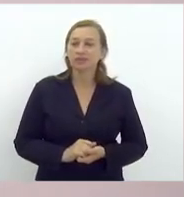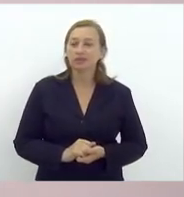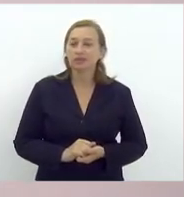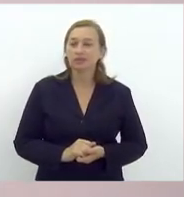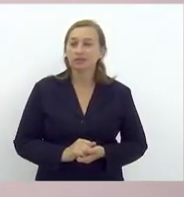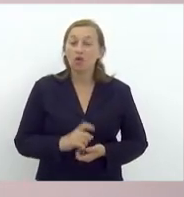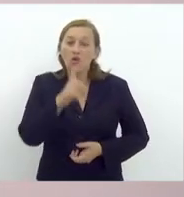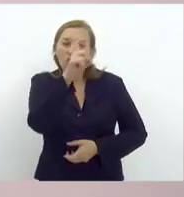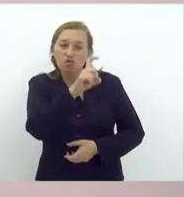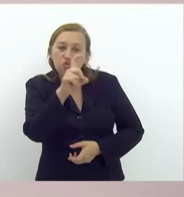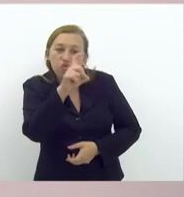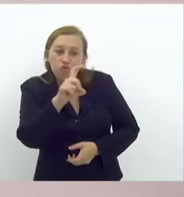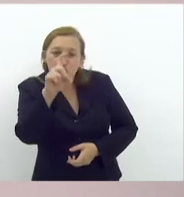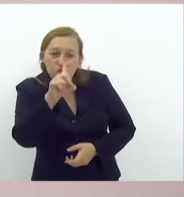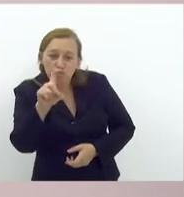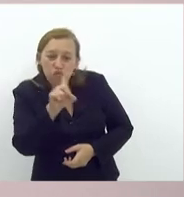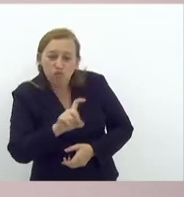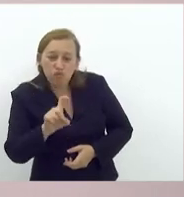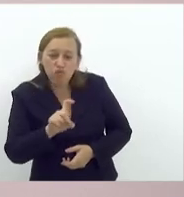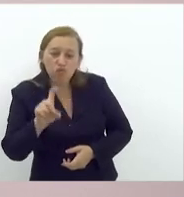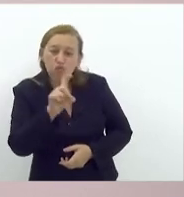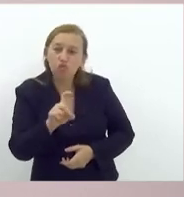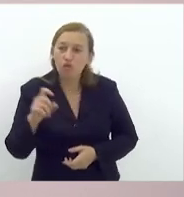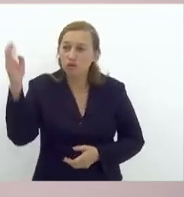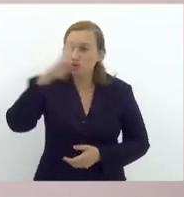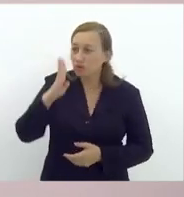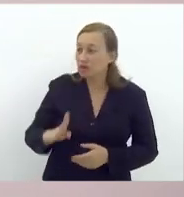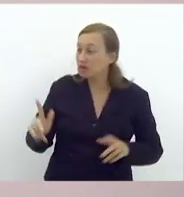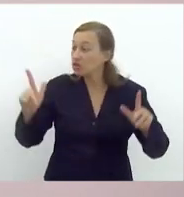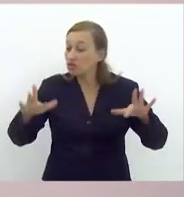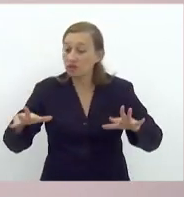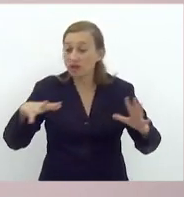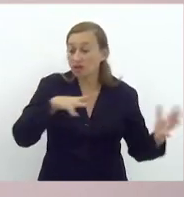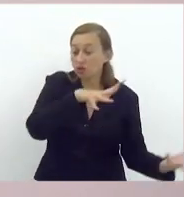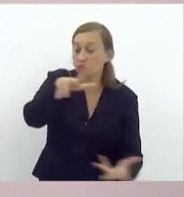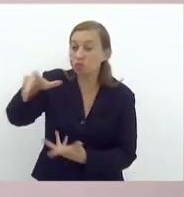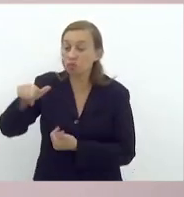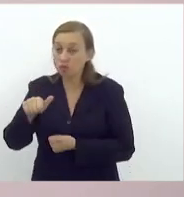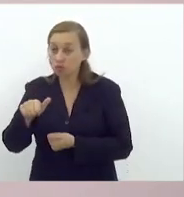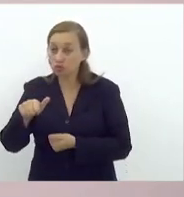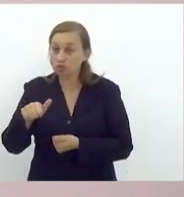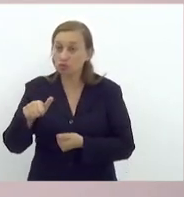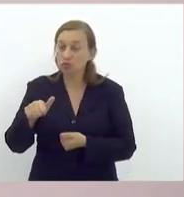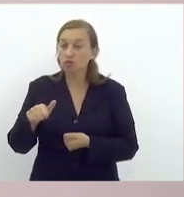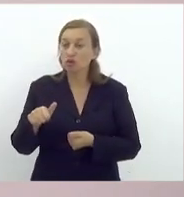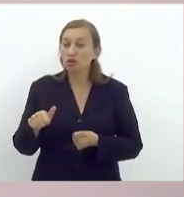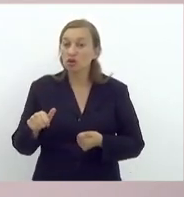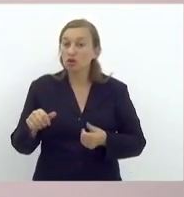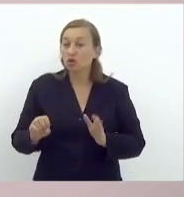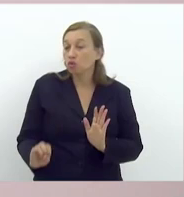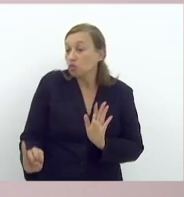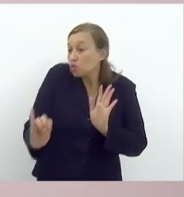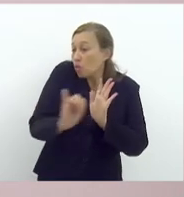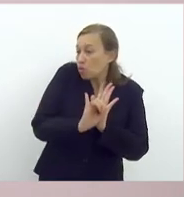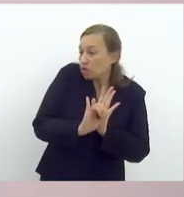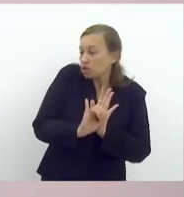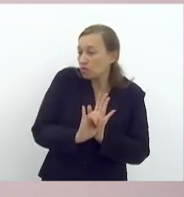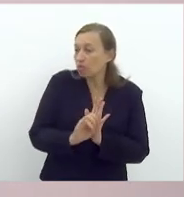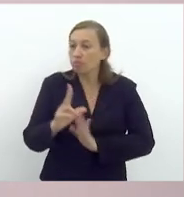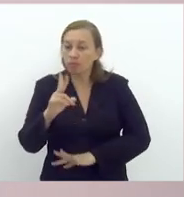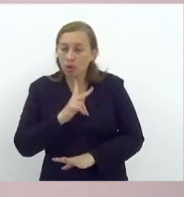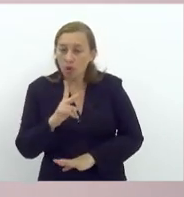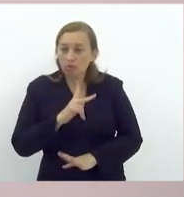o grafite do Brasil ele se diferenciou do mundo ele criou o próprio estilo hoje em dia você